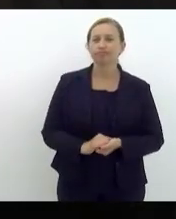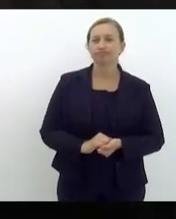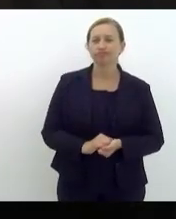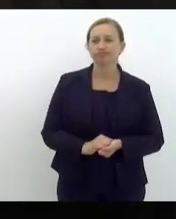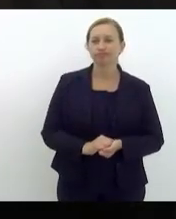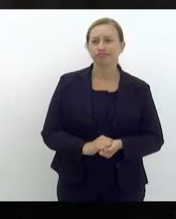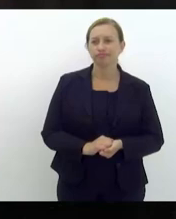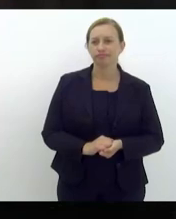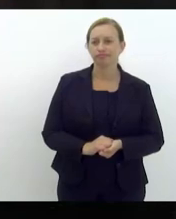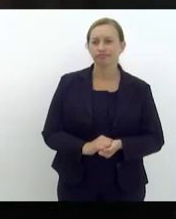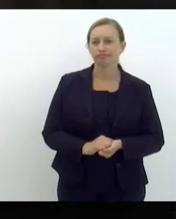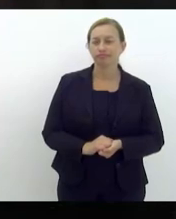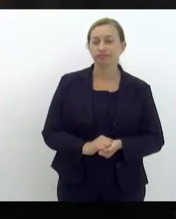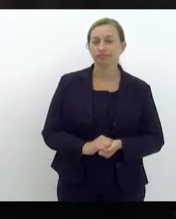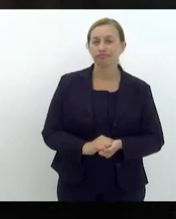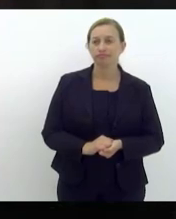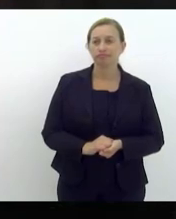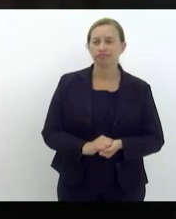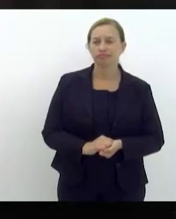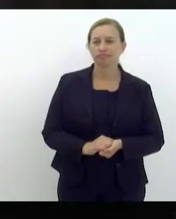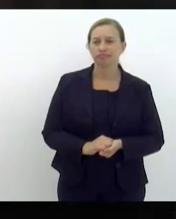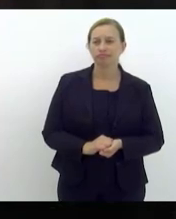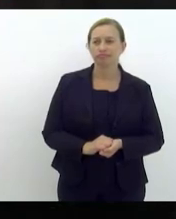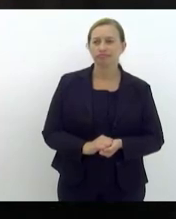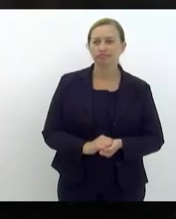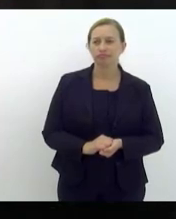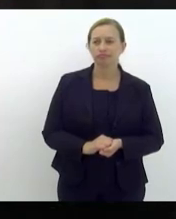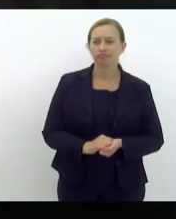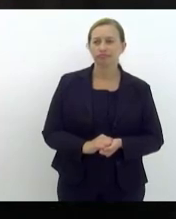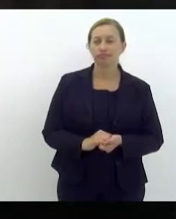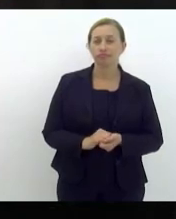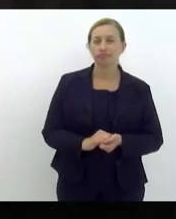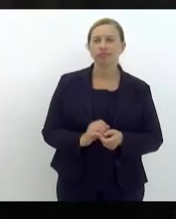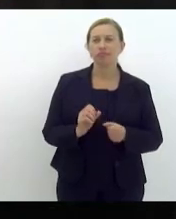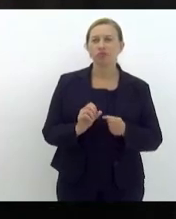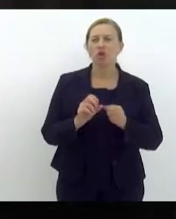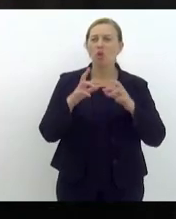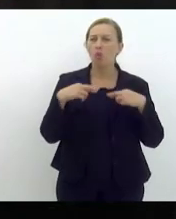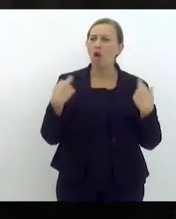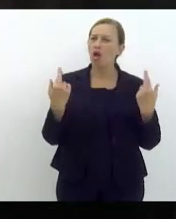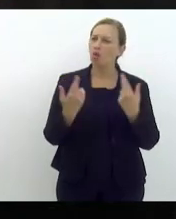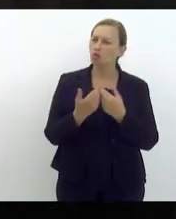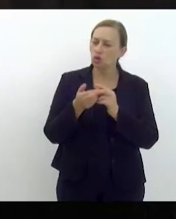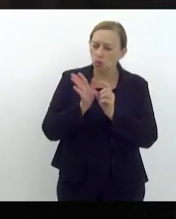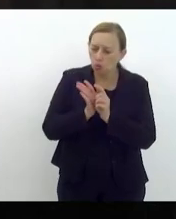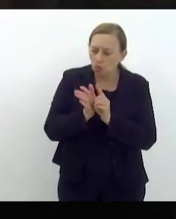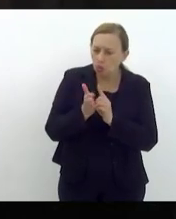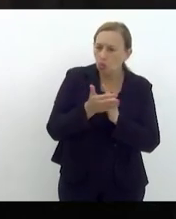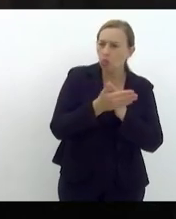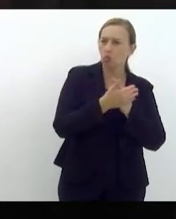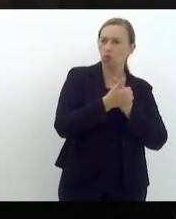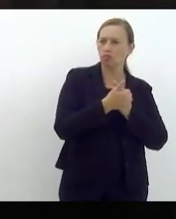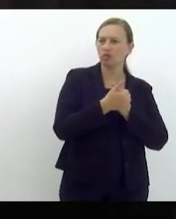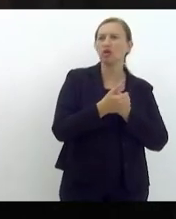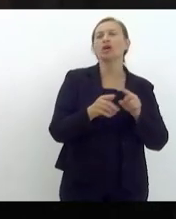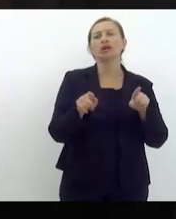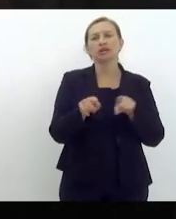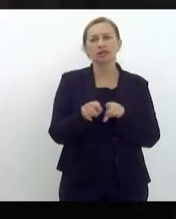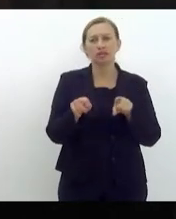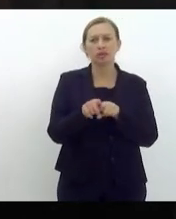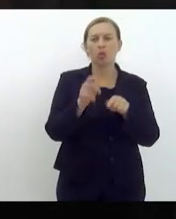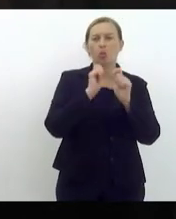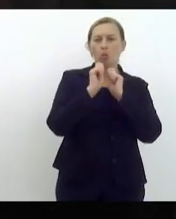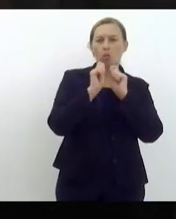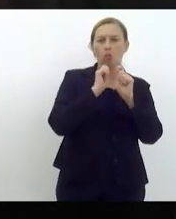fiz realizou uma reunião de acolhimento e também uma coletiva de